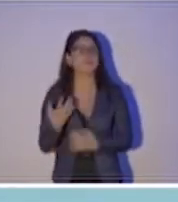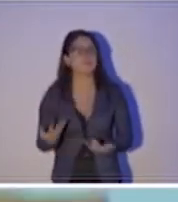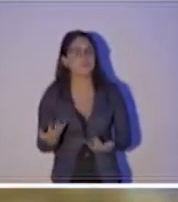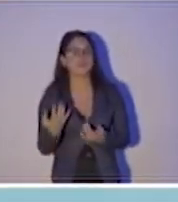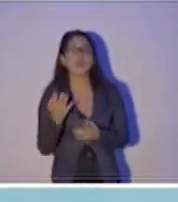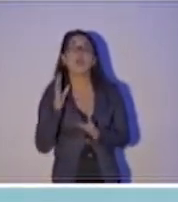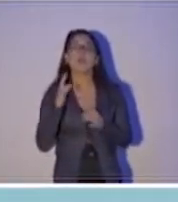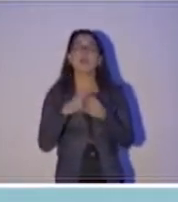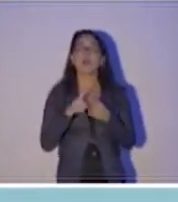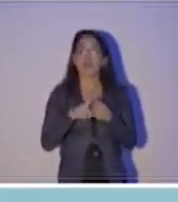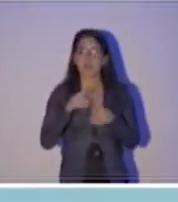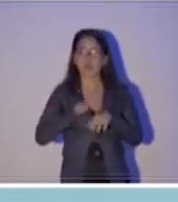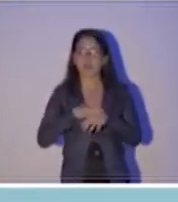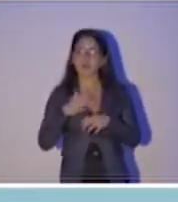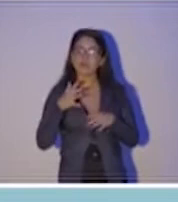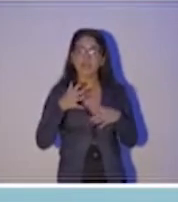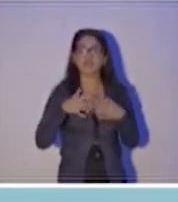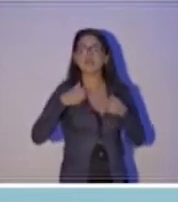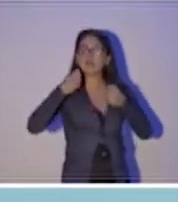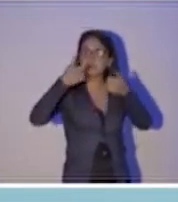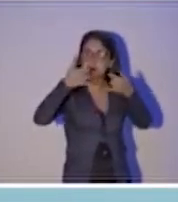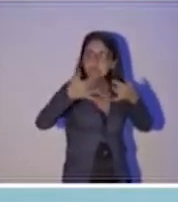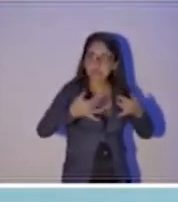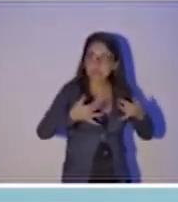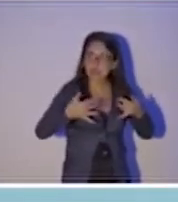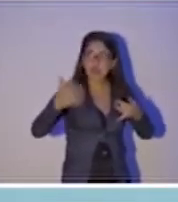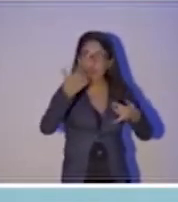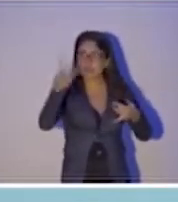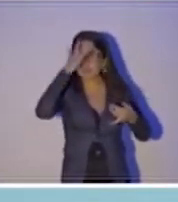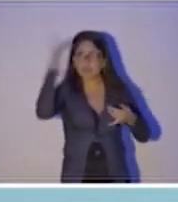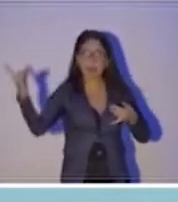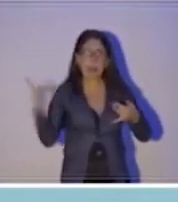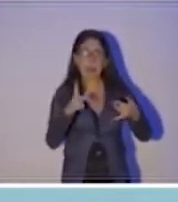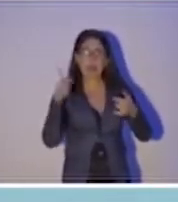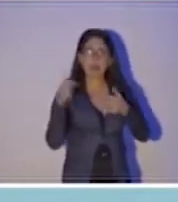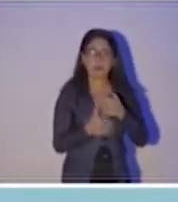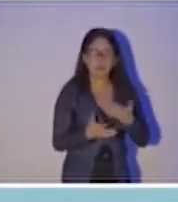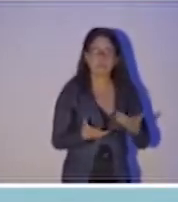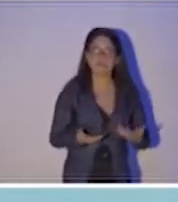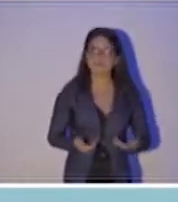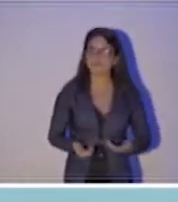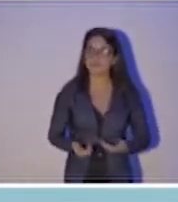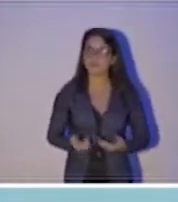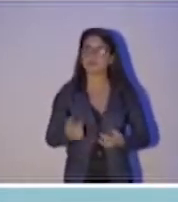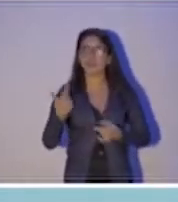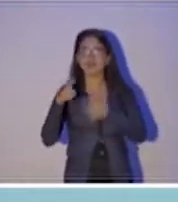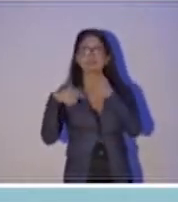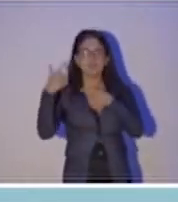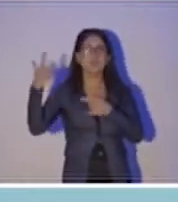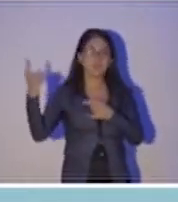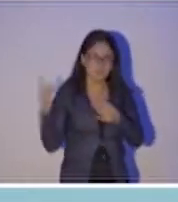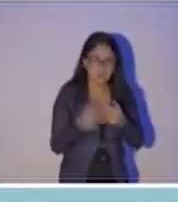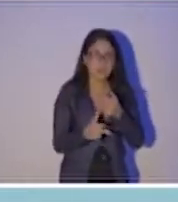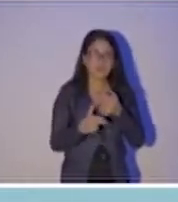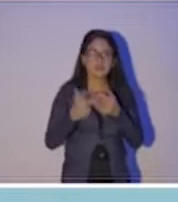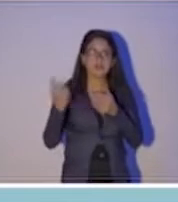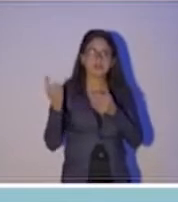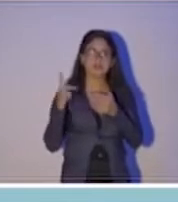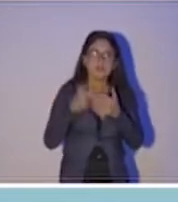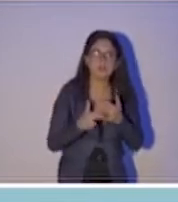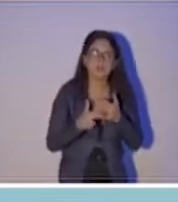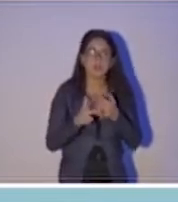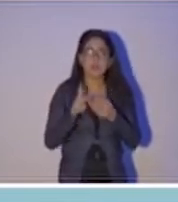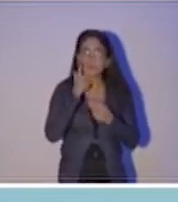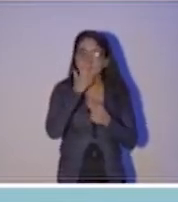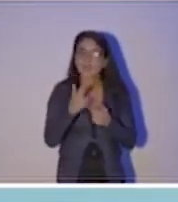mas quando a gente soma esse conjunto de interrupções no ano pedagógico, significa que a gente está minando